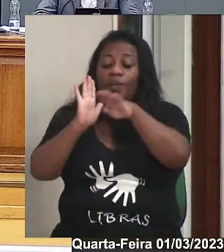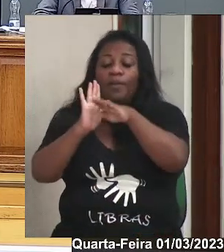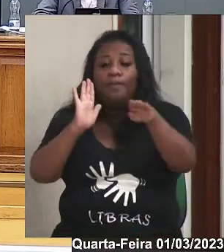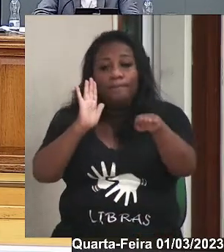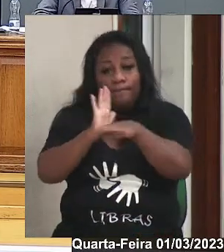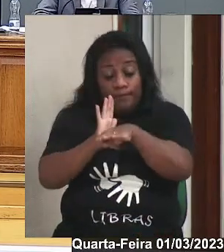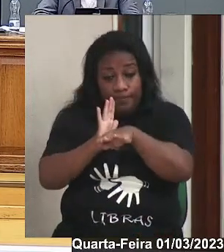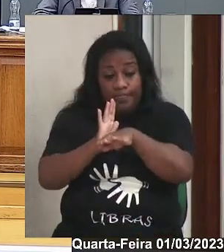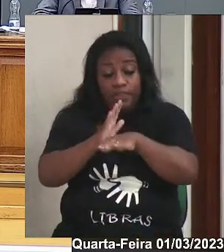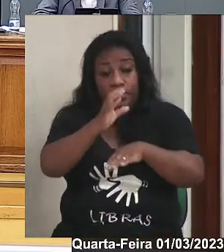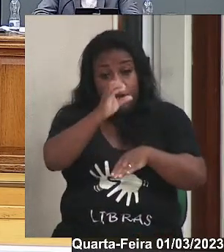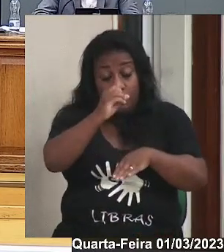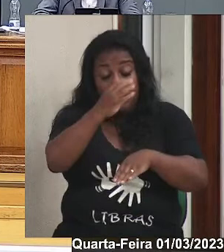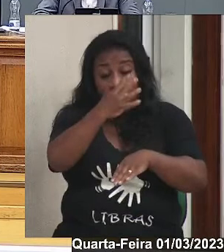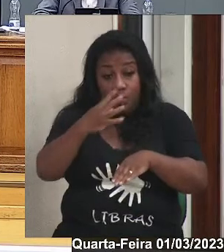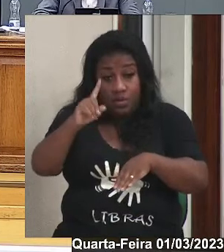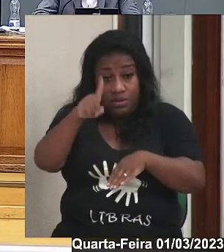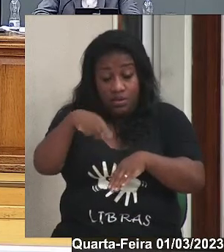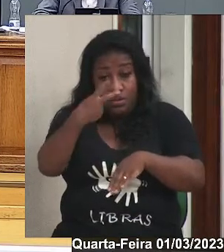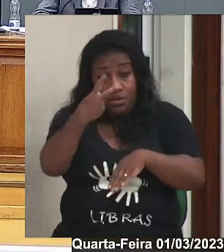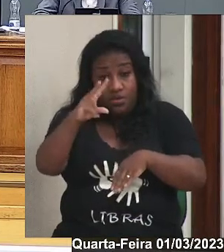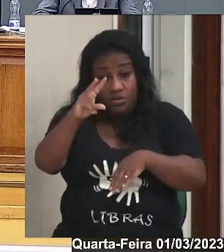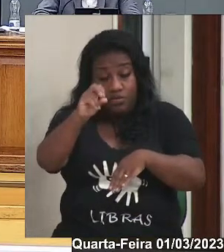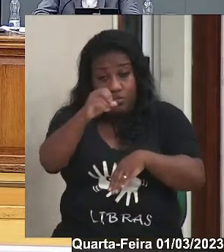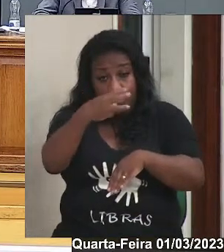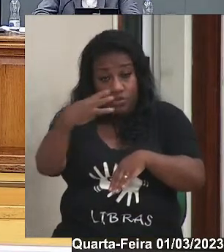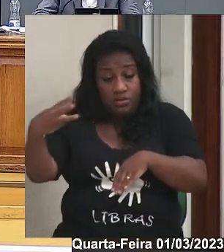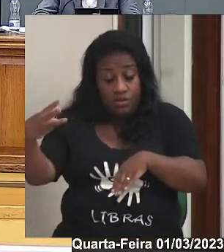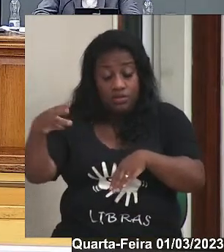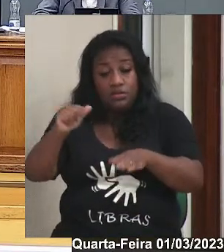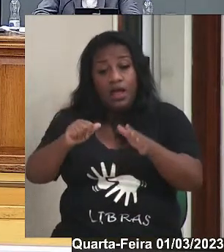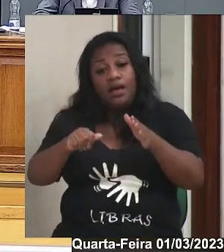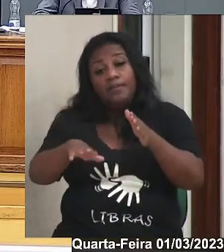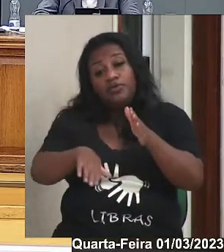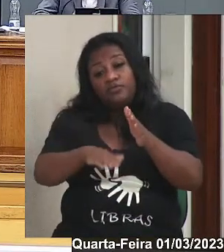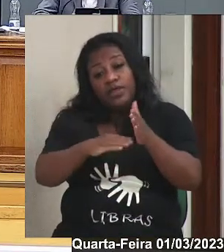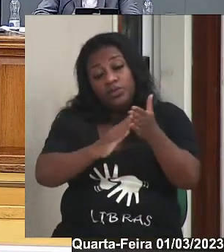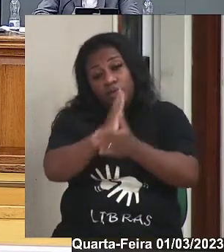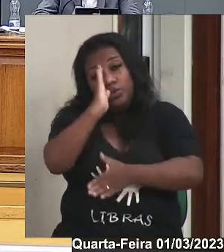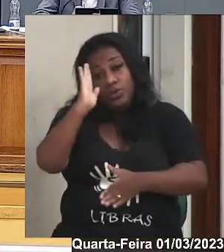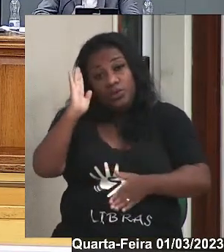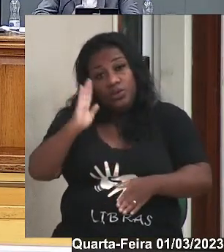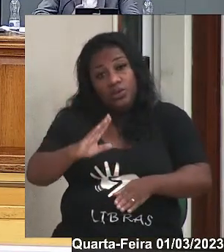Projeto de decreto legislativo número 04/2023 está aprovado.